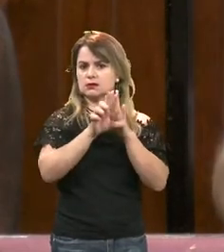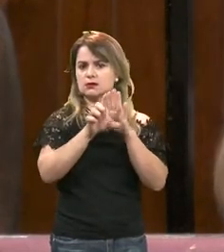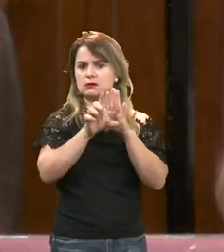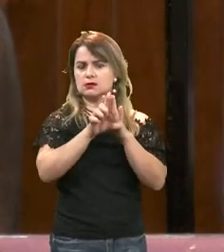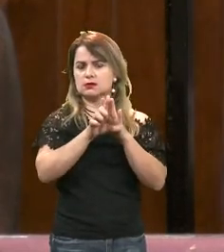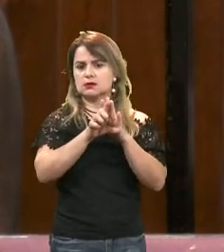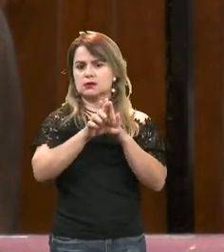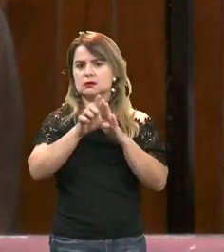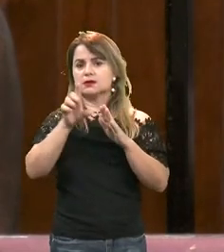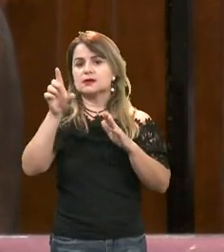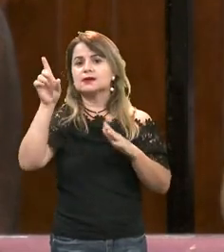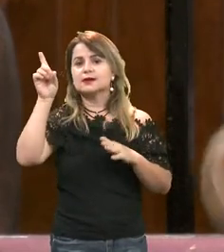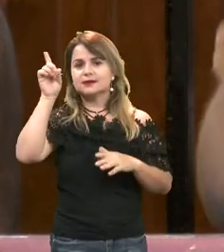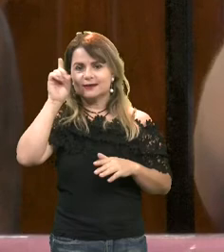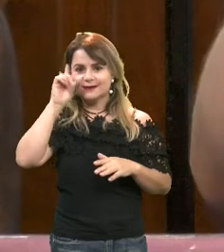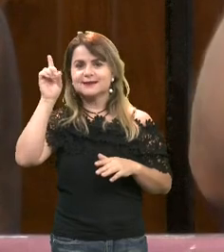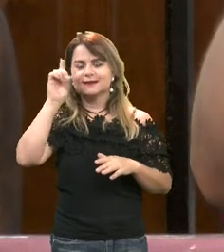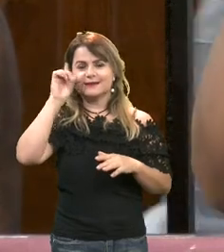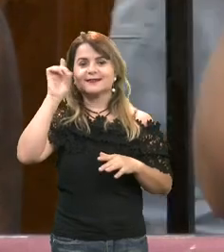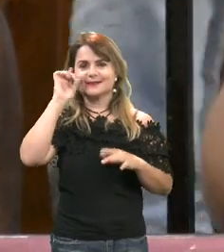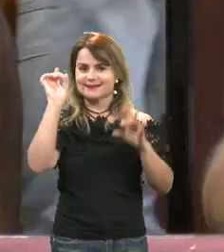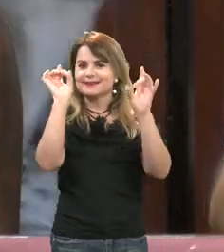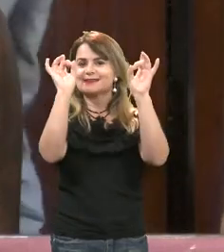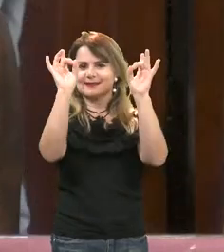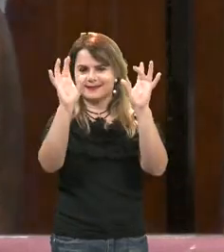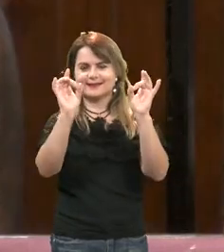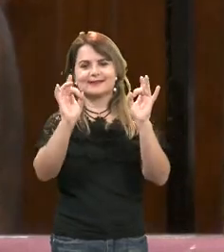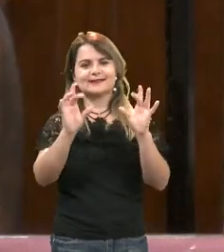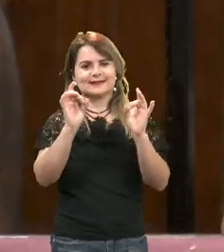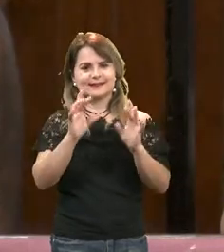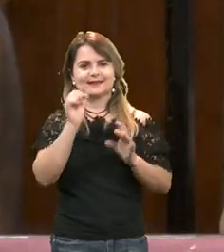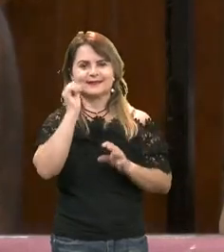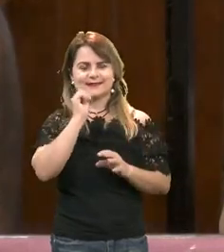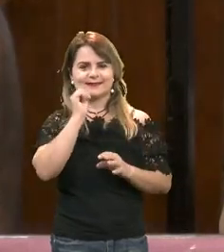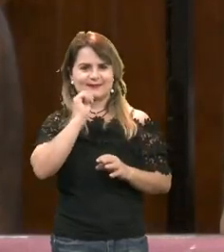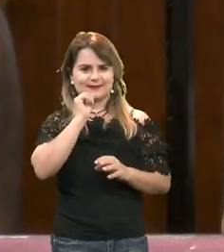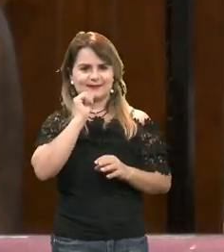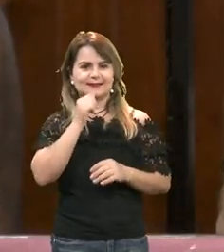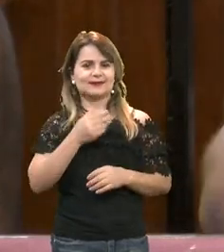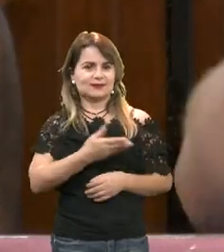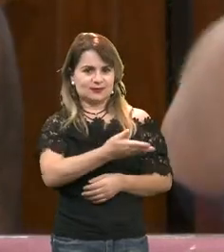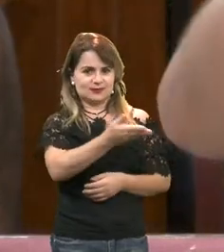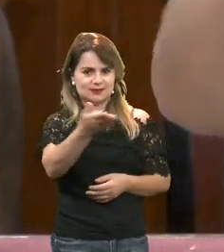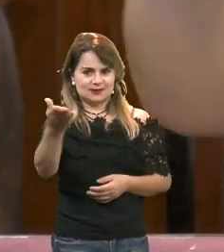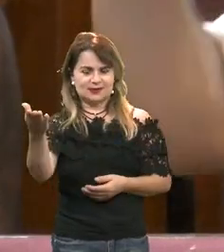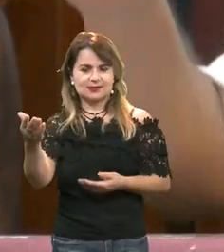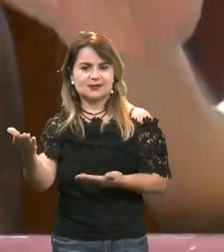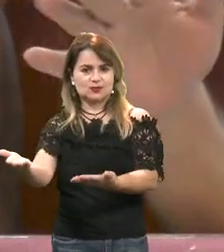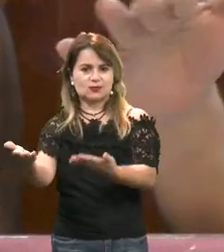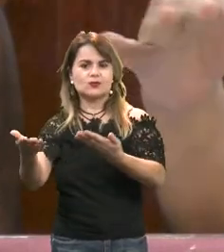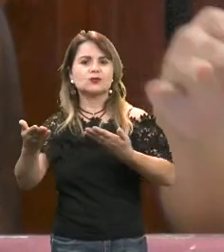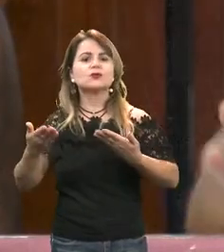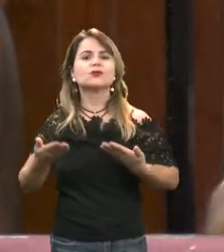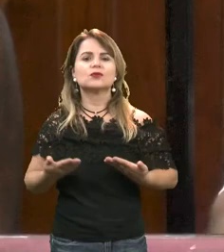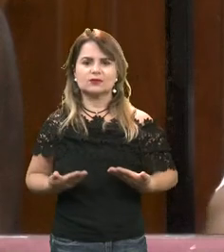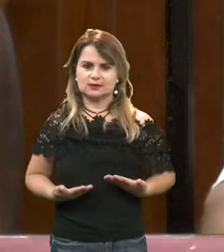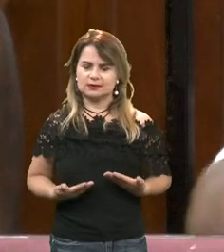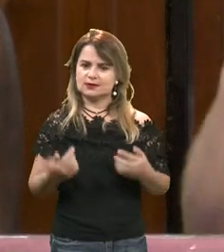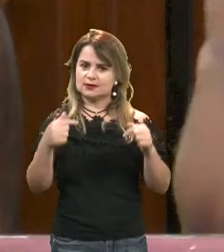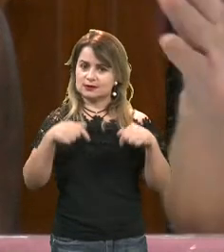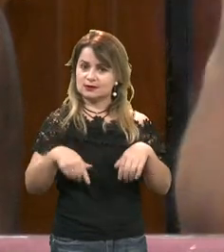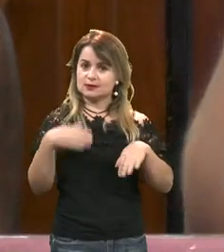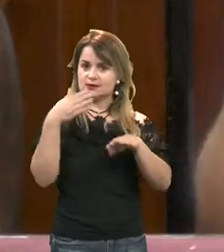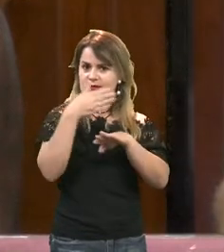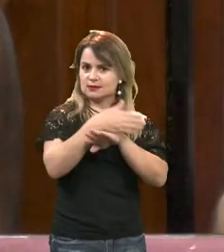Dia Internacional da Mulher. E vocês estão convidadas a participar. Vai ter aqui algumas homenagens para elas,